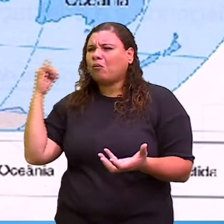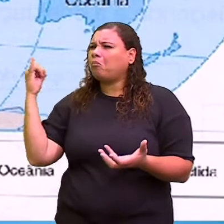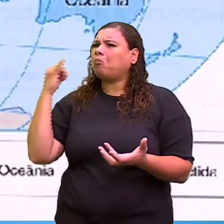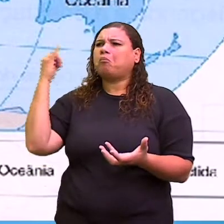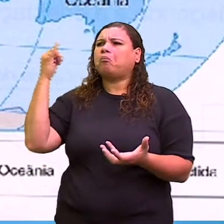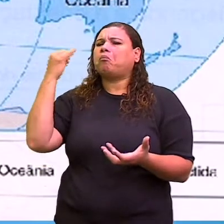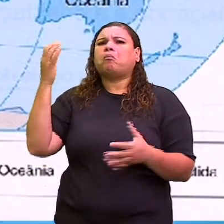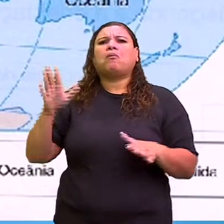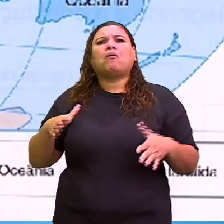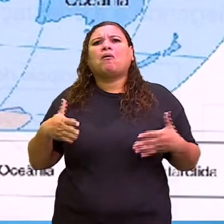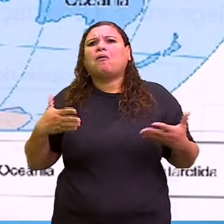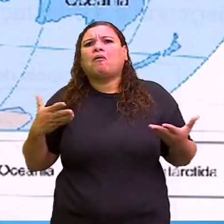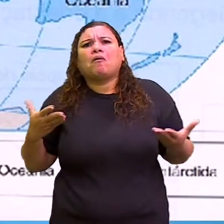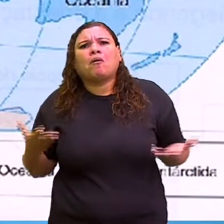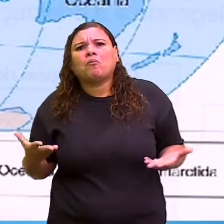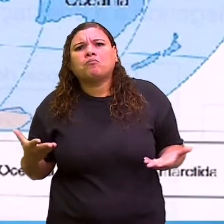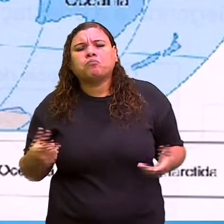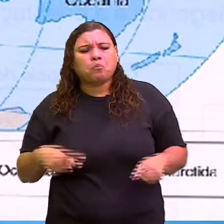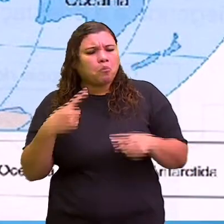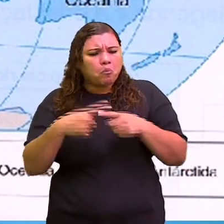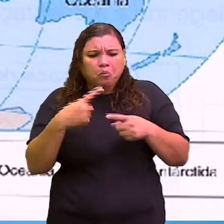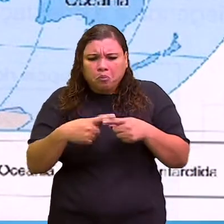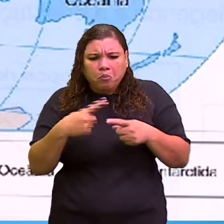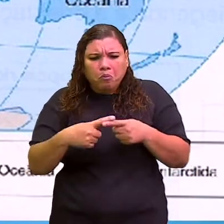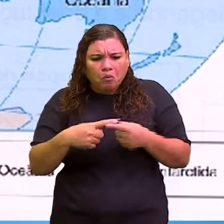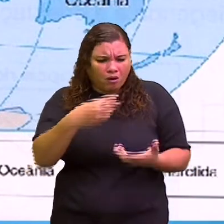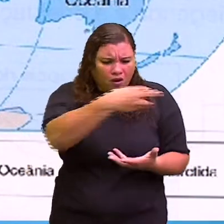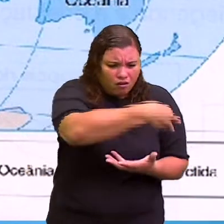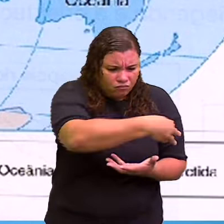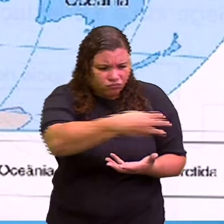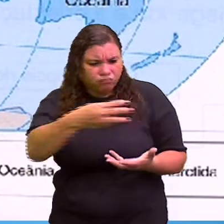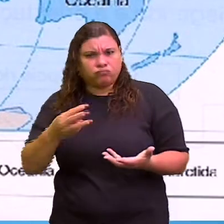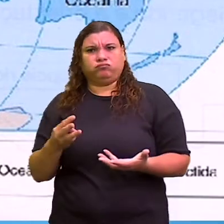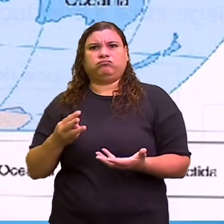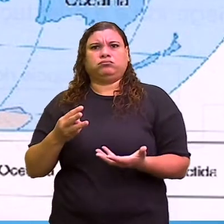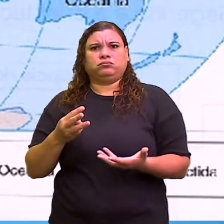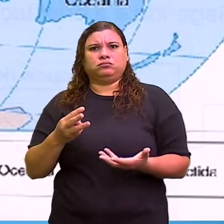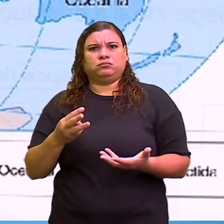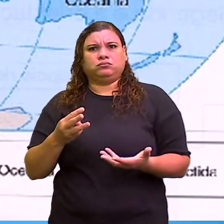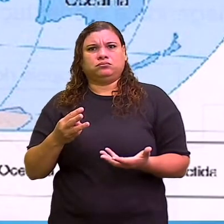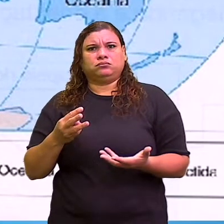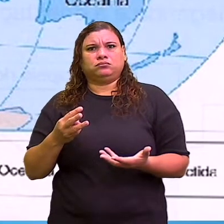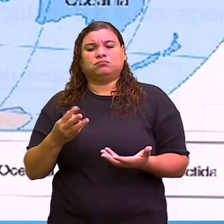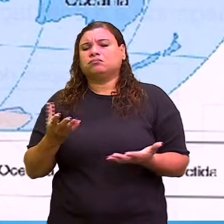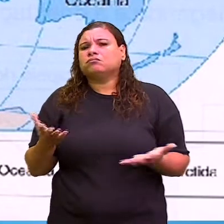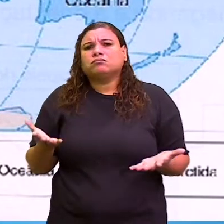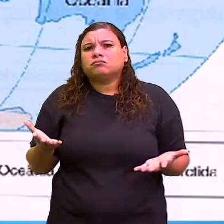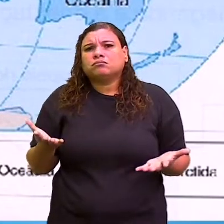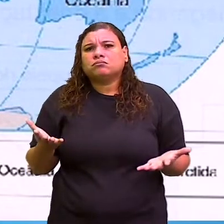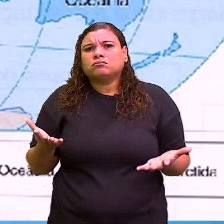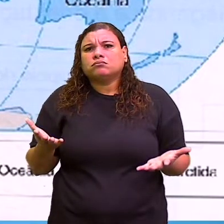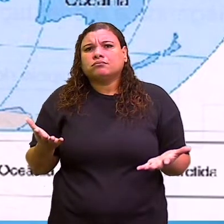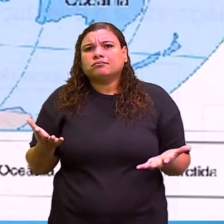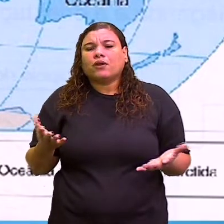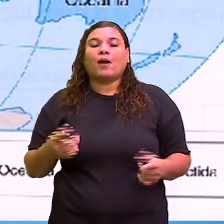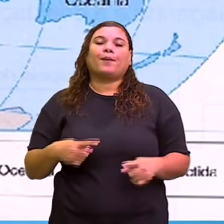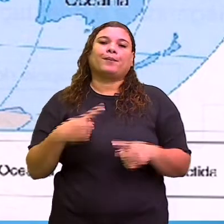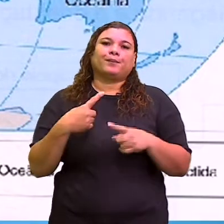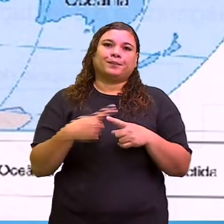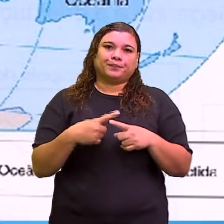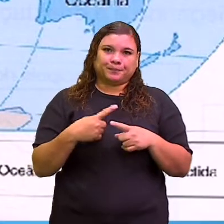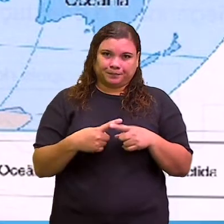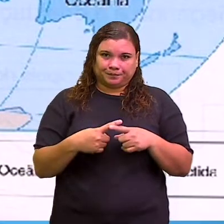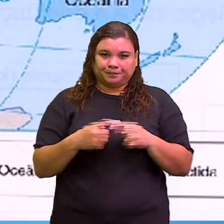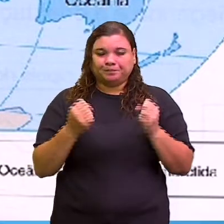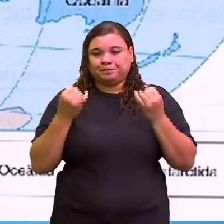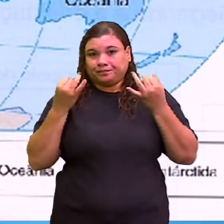linhas cortarem o continente africano, Eliane? O continente